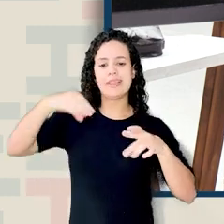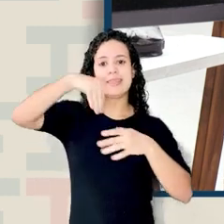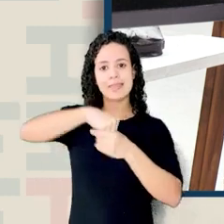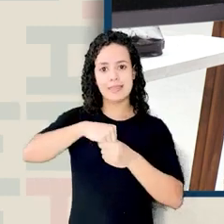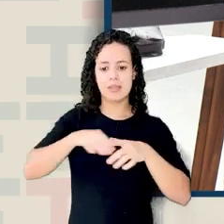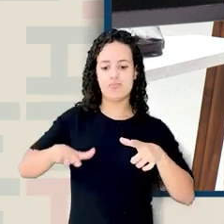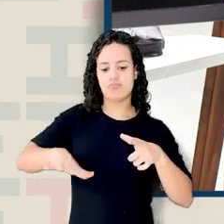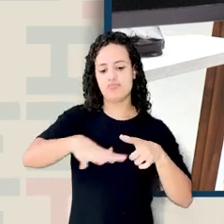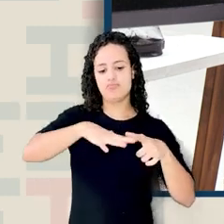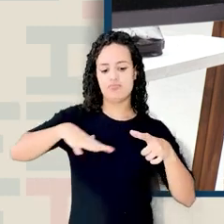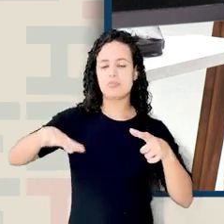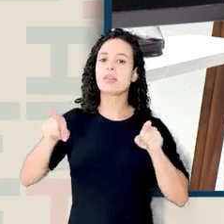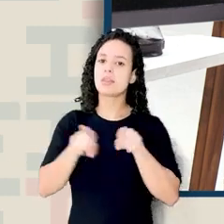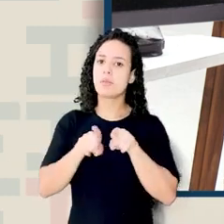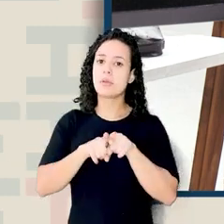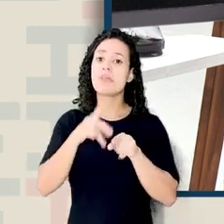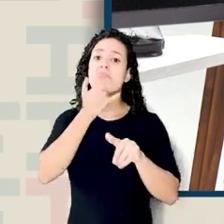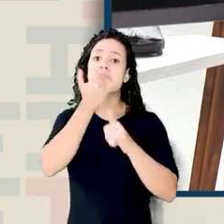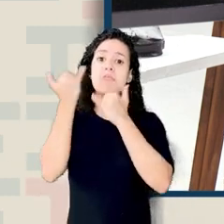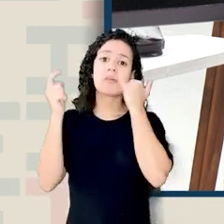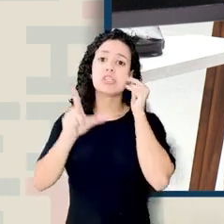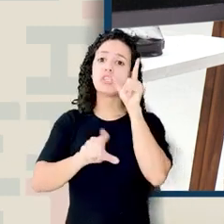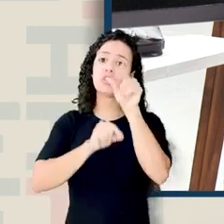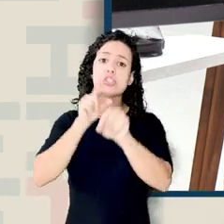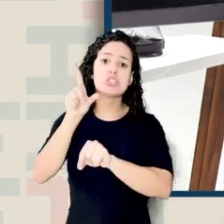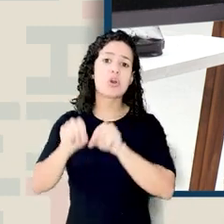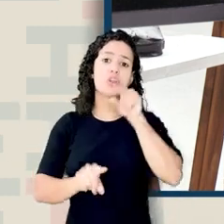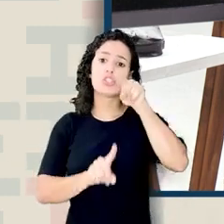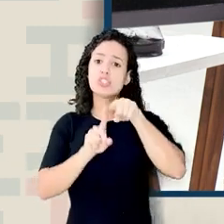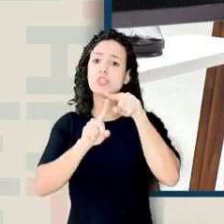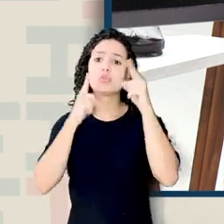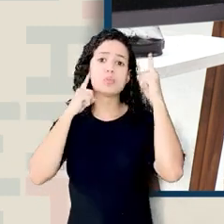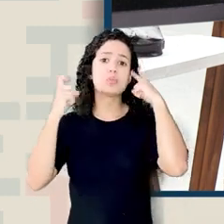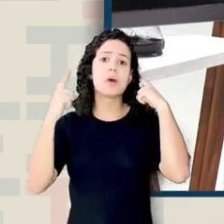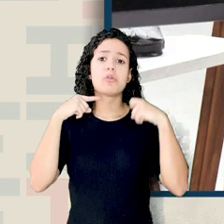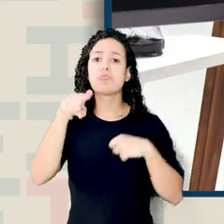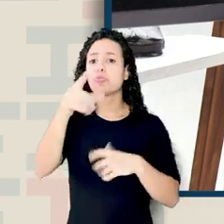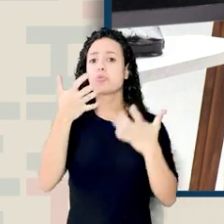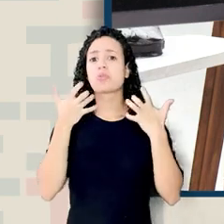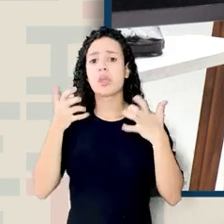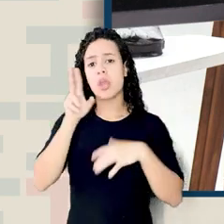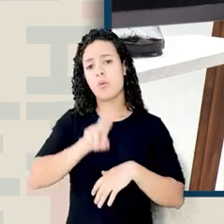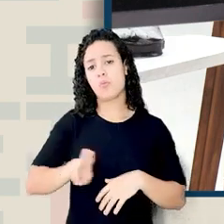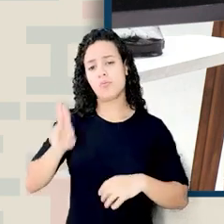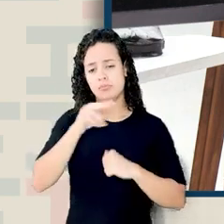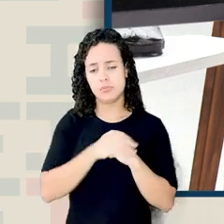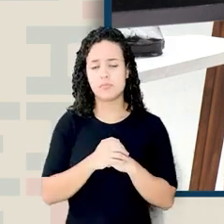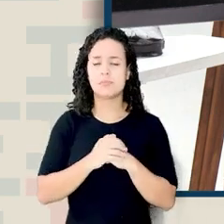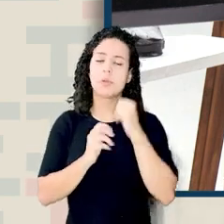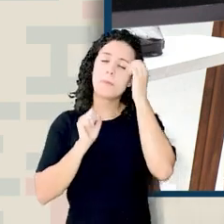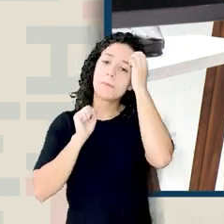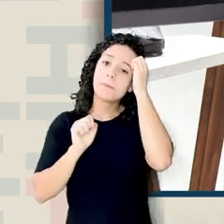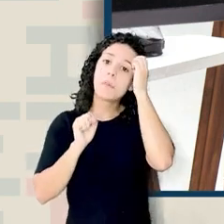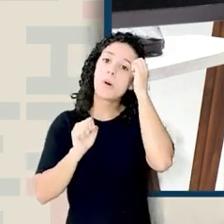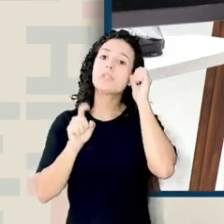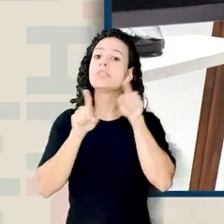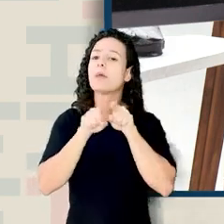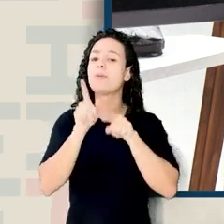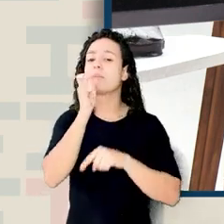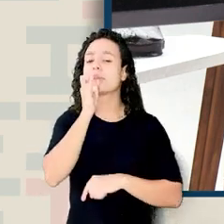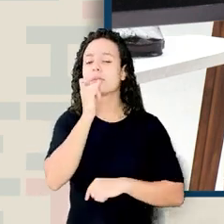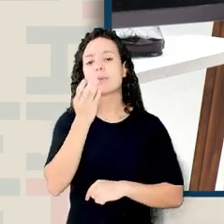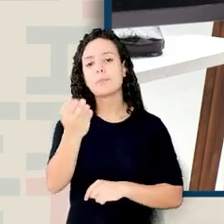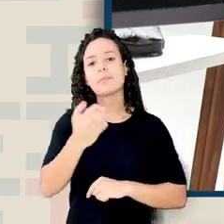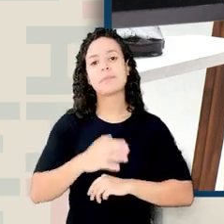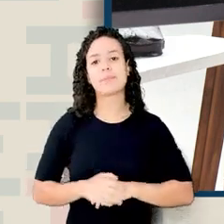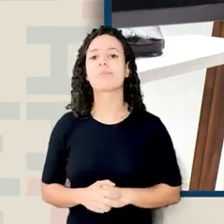nenhum. Vai muito também a escolha do arranjo, do tipo de sonoridade que você querer trabalhar. Posso também ter nessa opção.